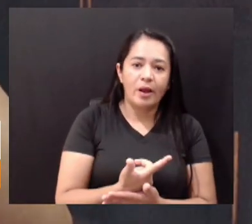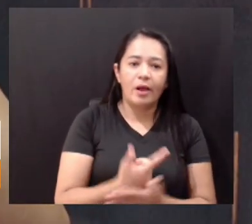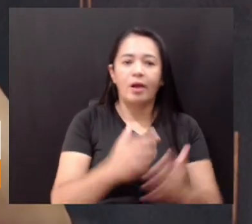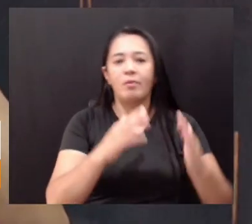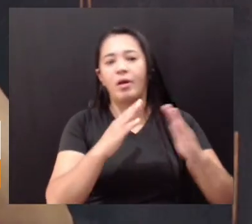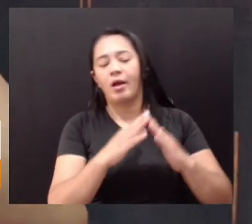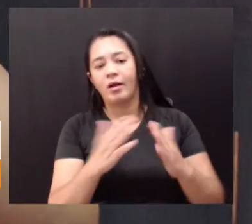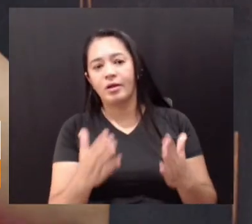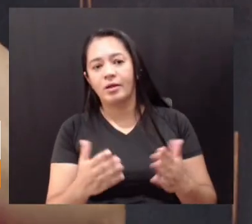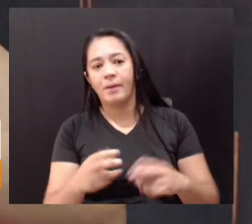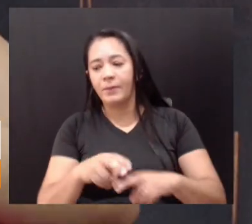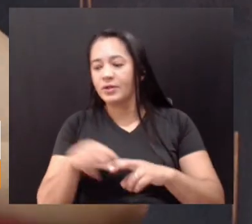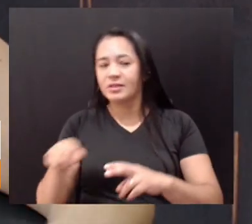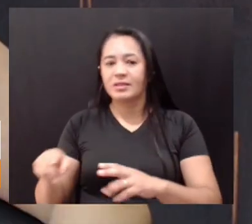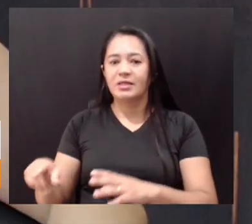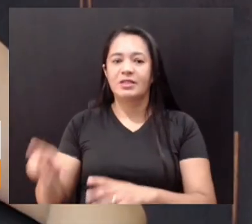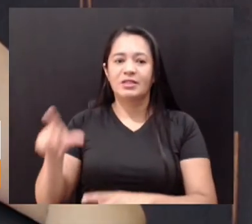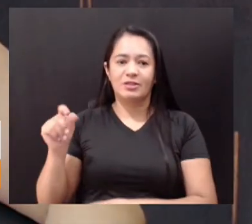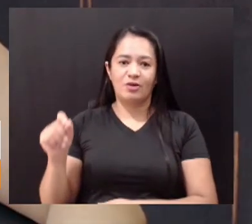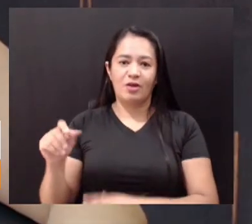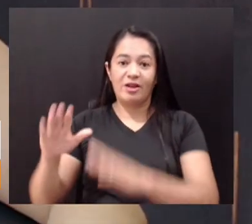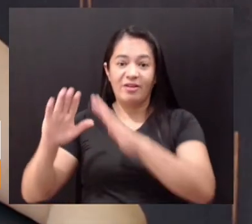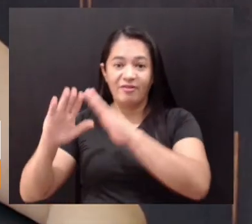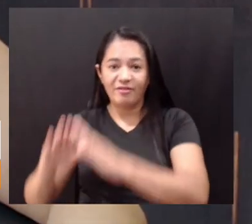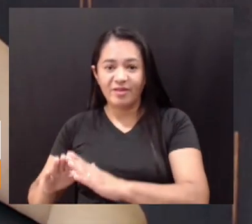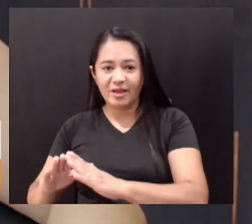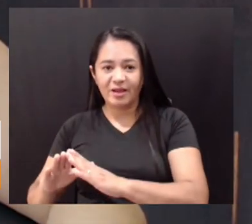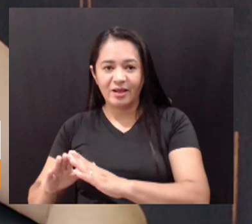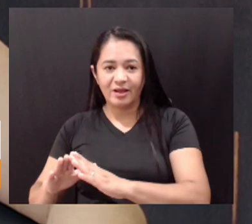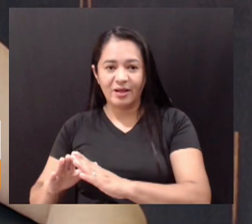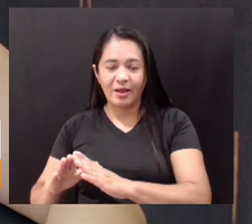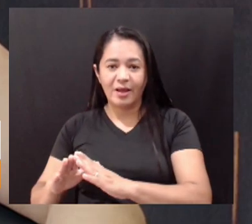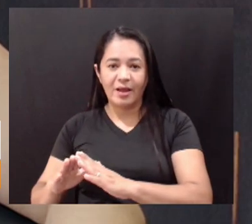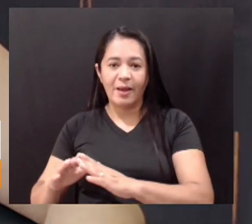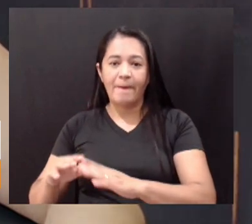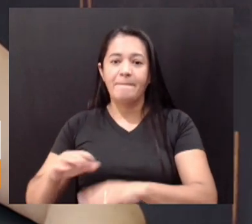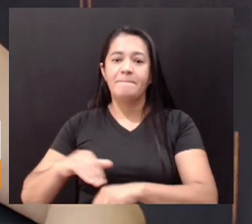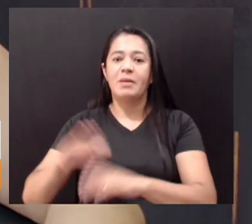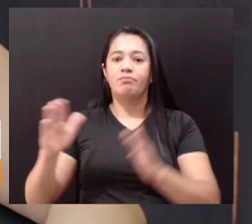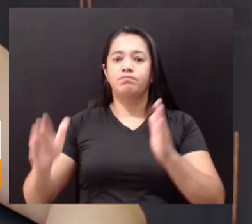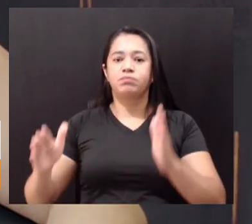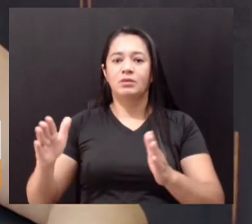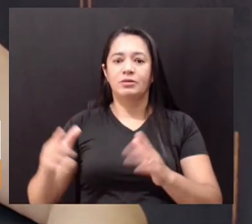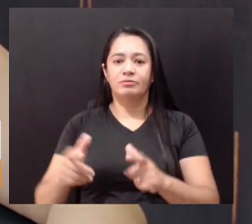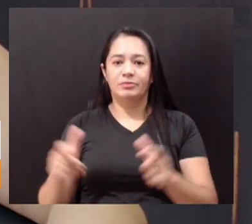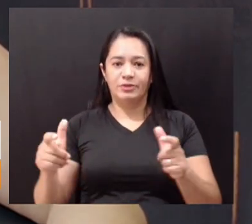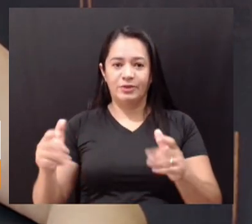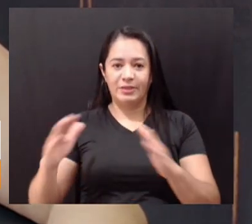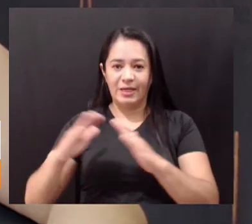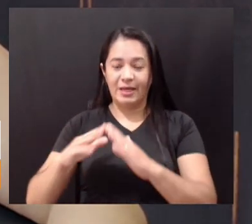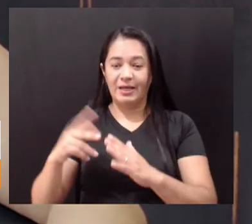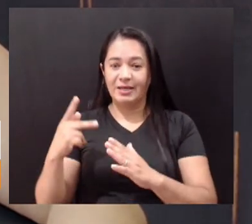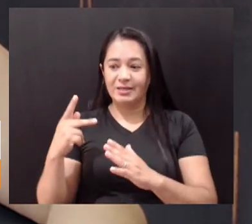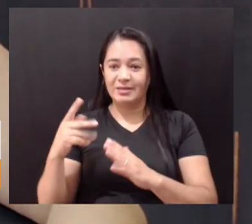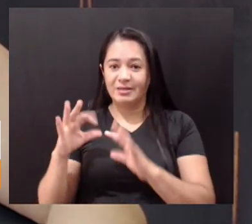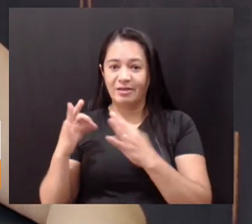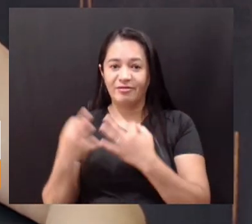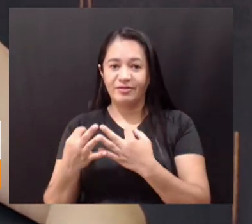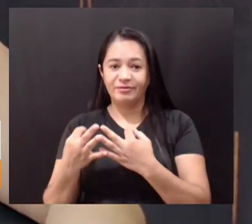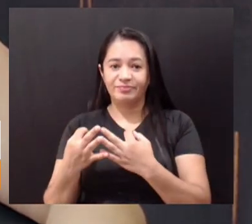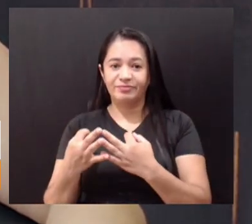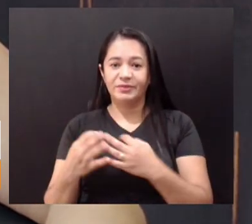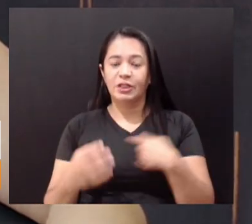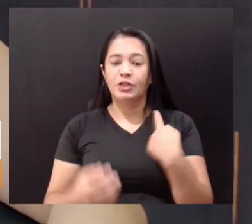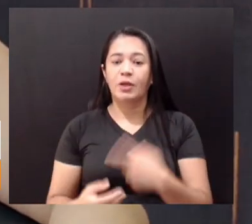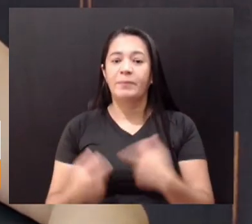acabam optando para ficar também muito mais tempo na casa dos pais. Uhum. Então isso é uma coisa para a gente lembrar, que